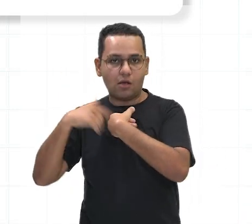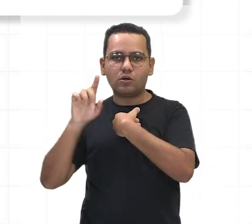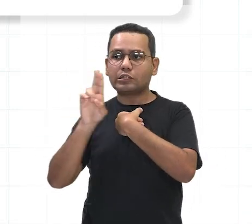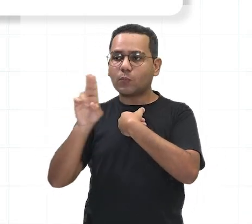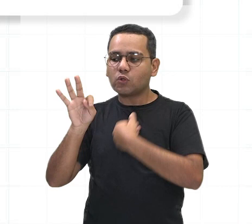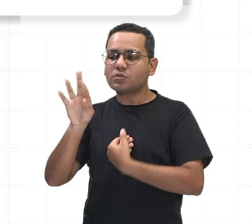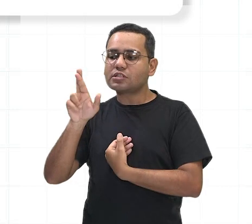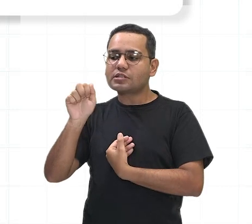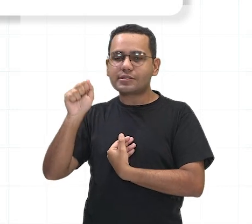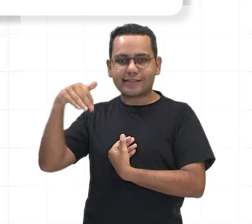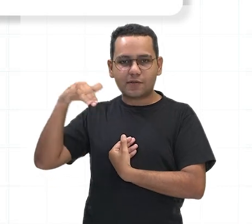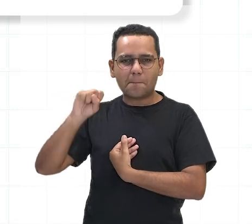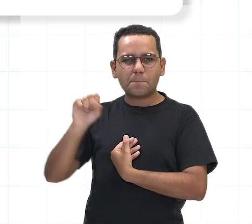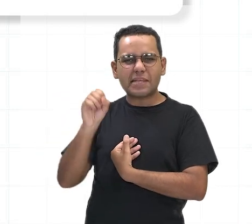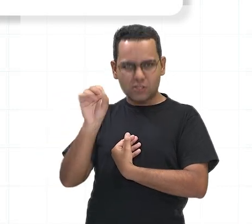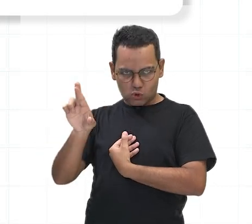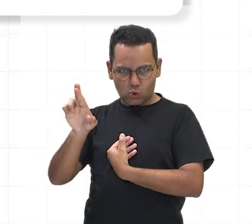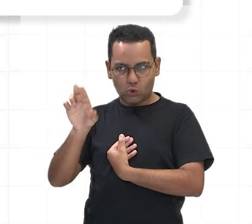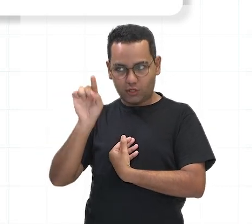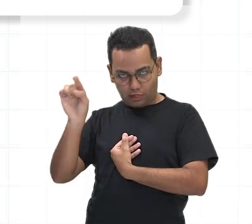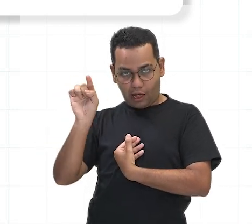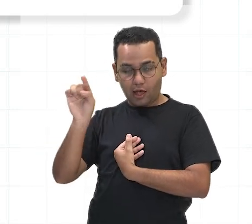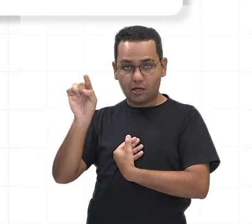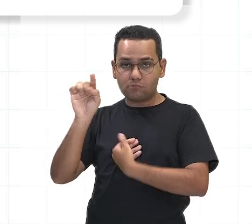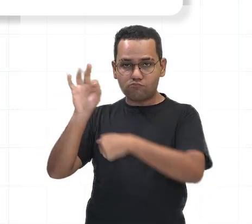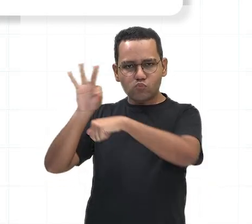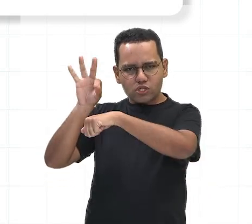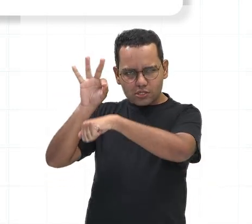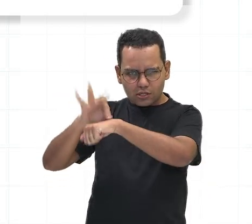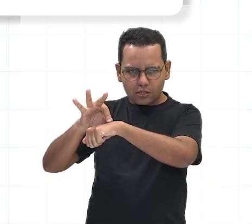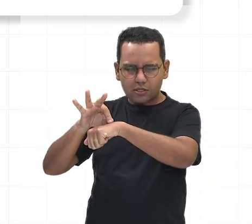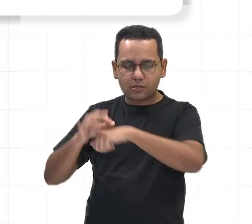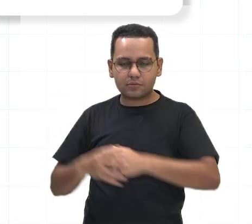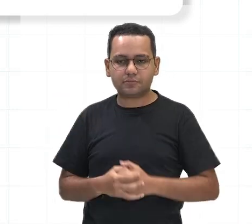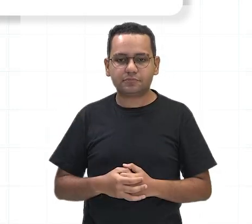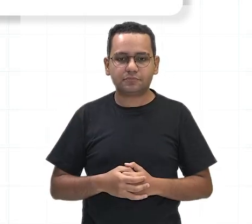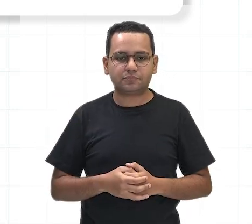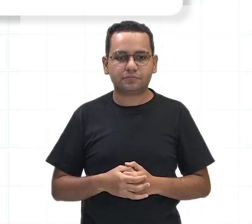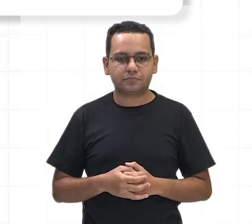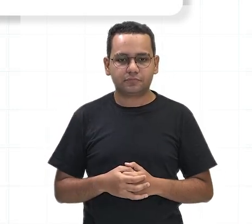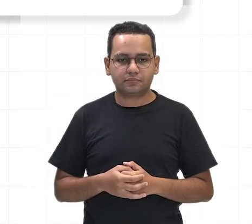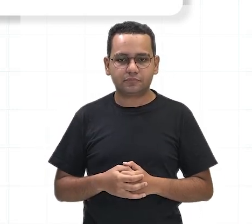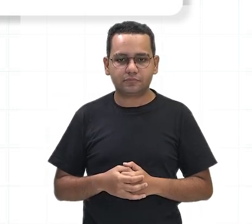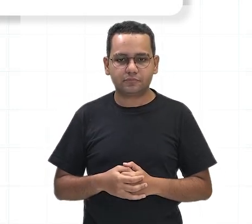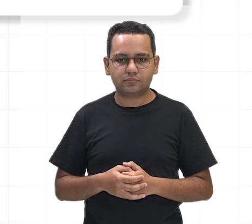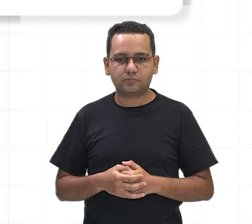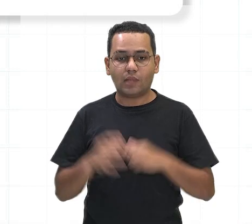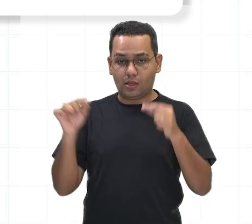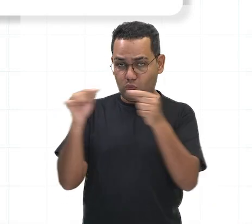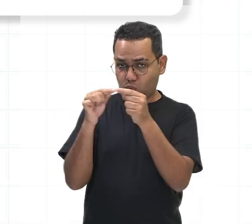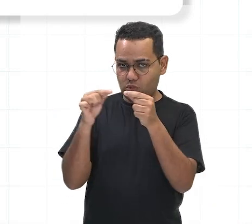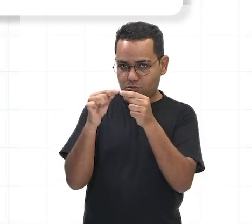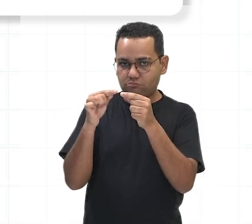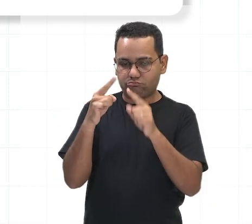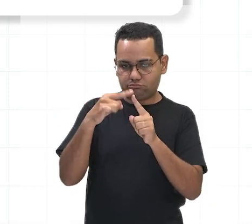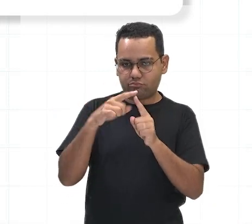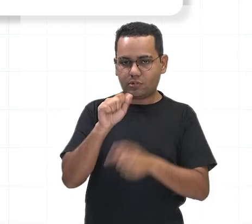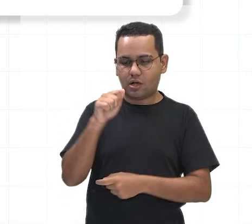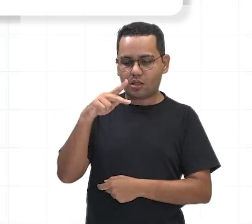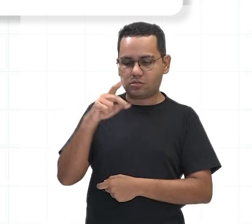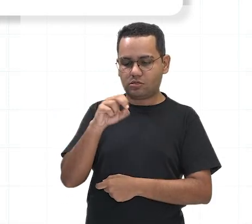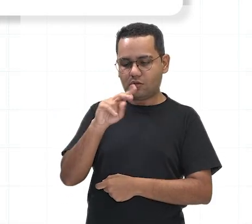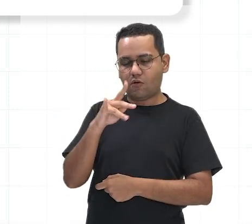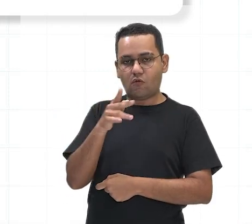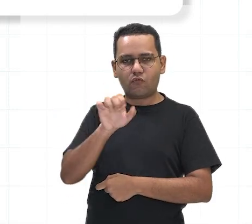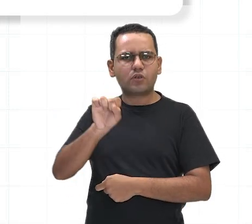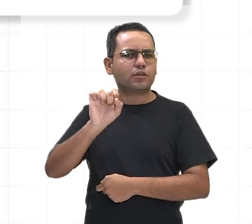de transmissor. Então esse mosquito aí que a gente está visualizando do gênero Anopheles, ele vai transmitir a